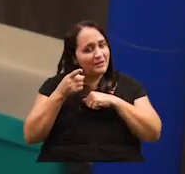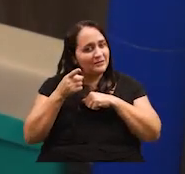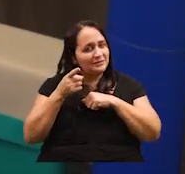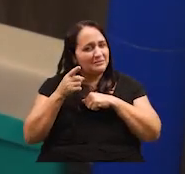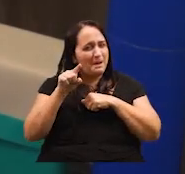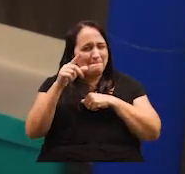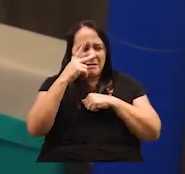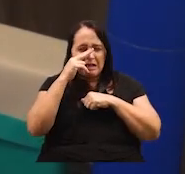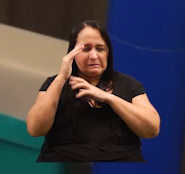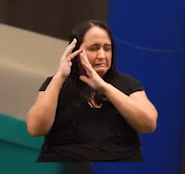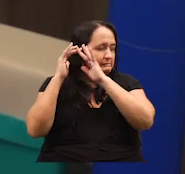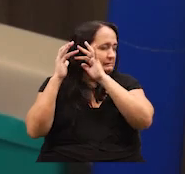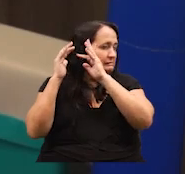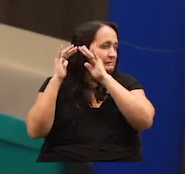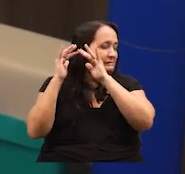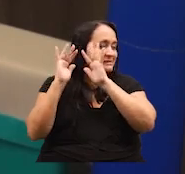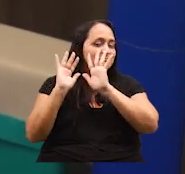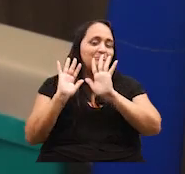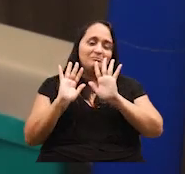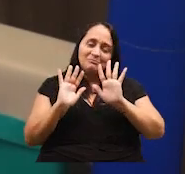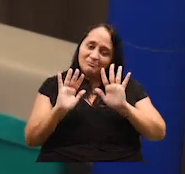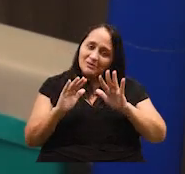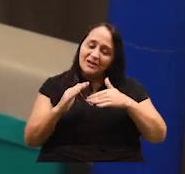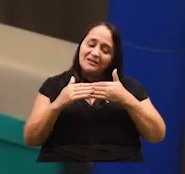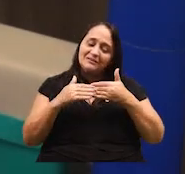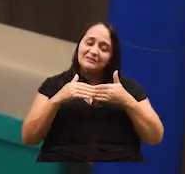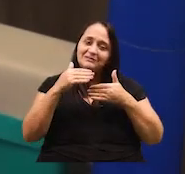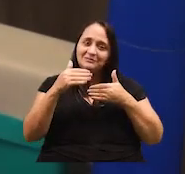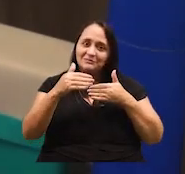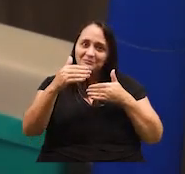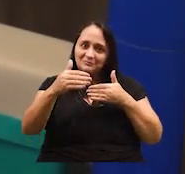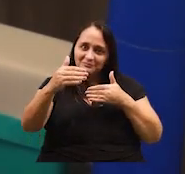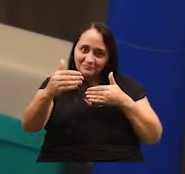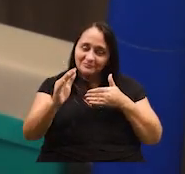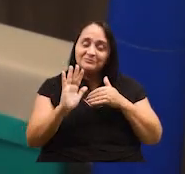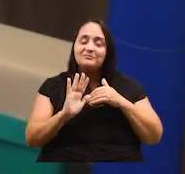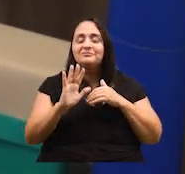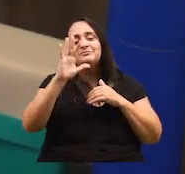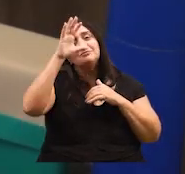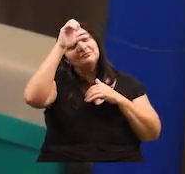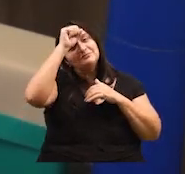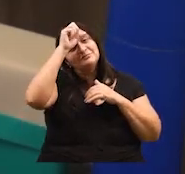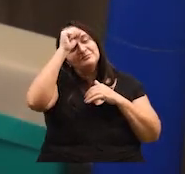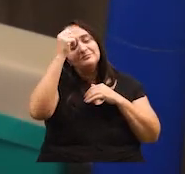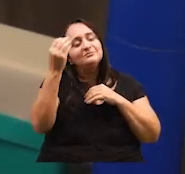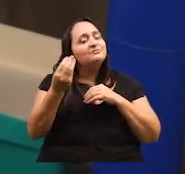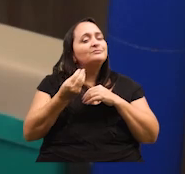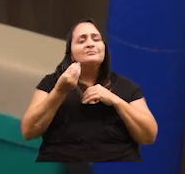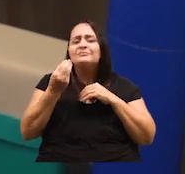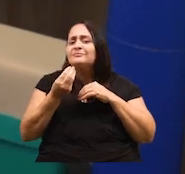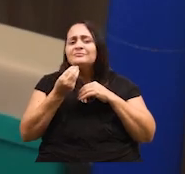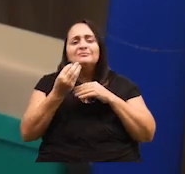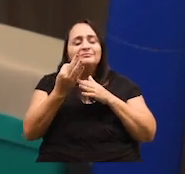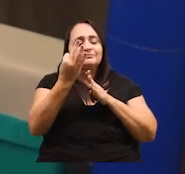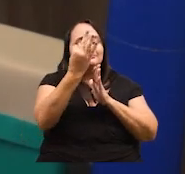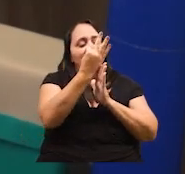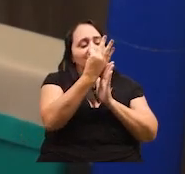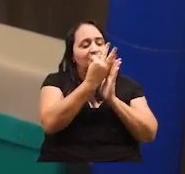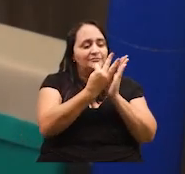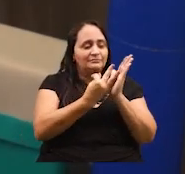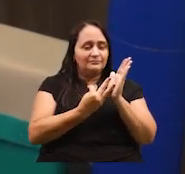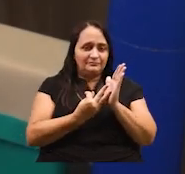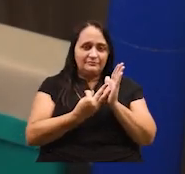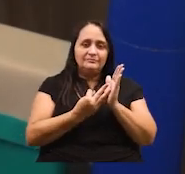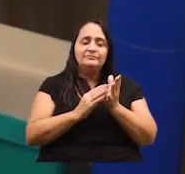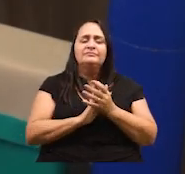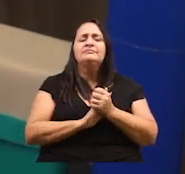na sua cabeça, né? Mas vamos ver passo a passo como é que se constrói um texto, né, de receita